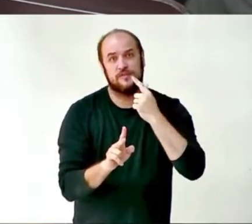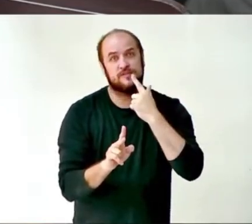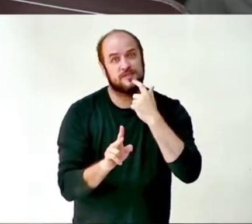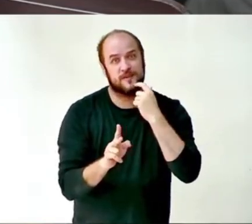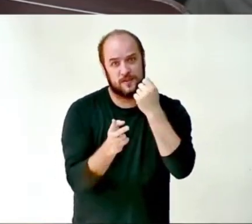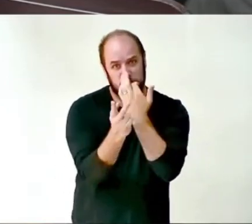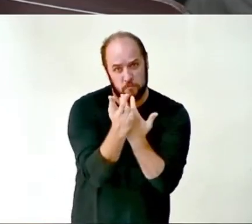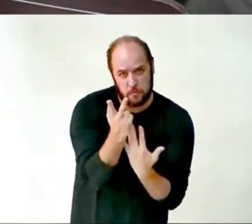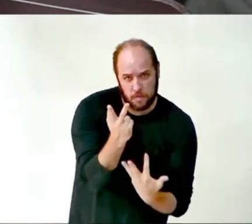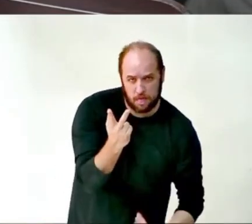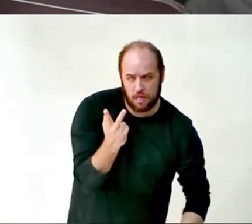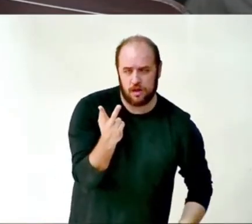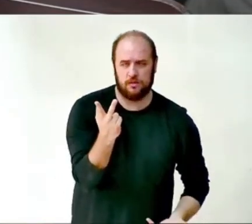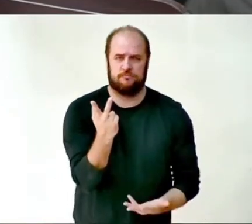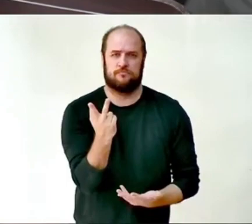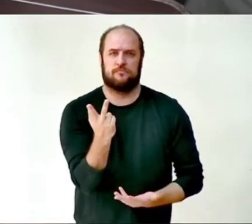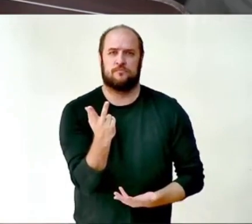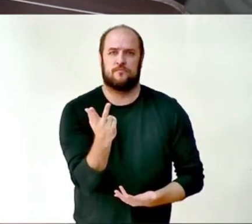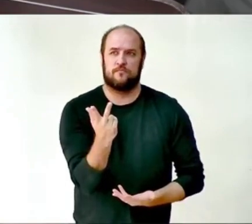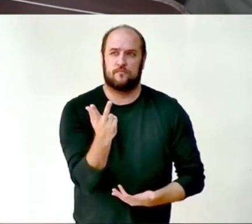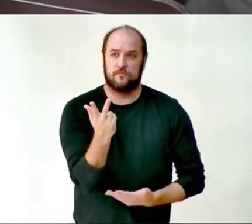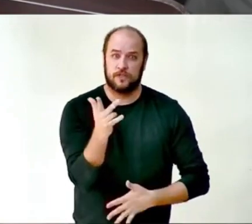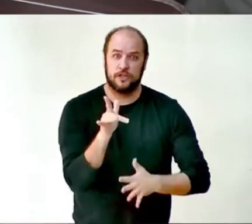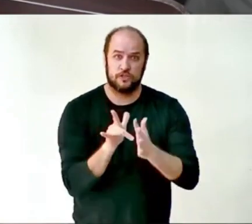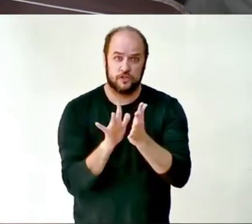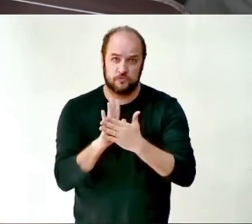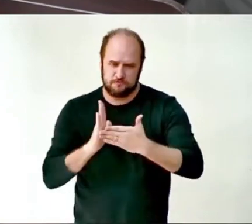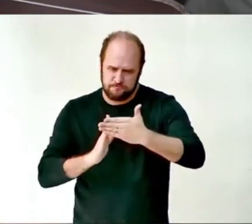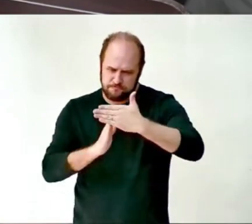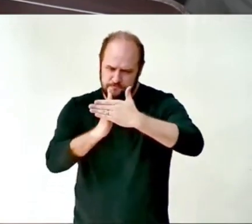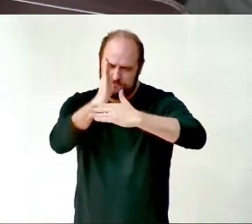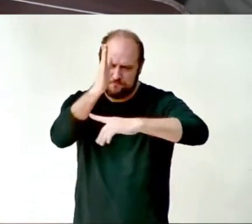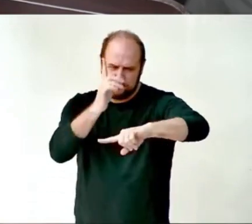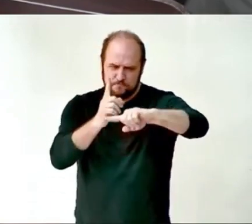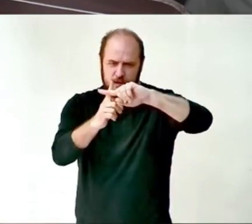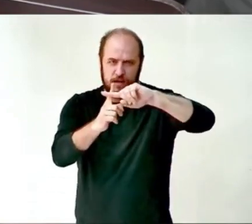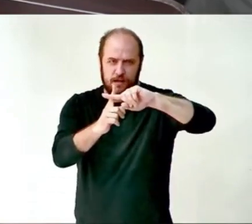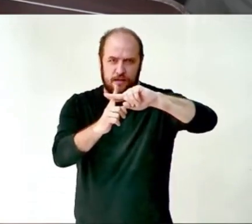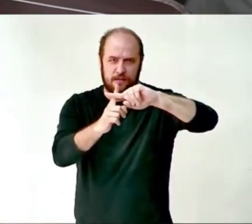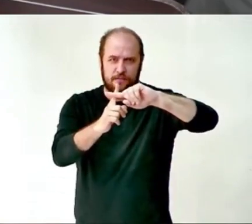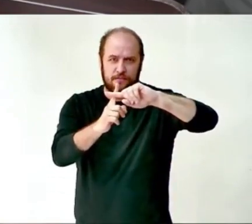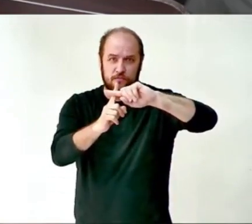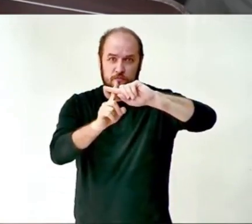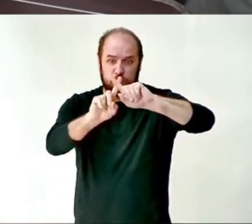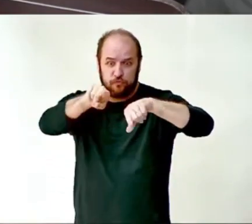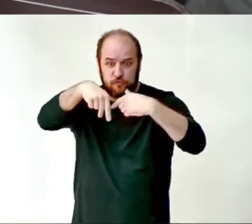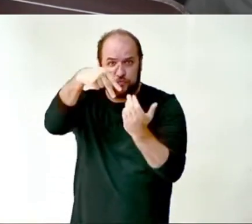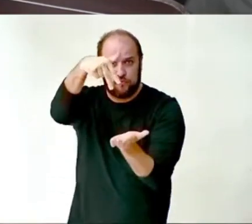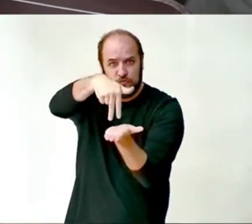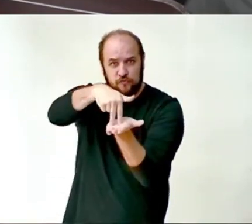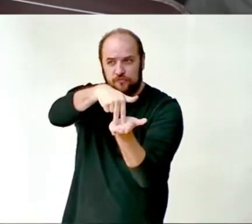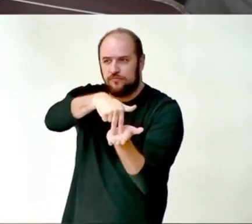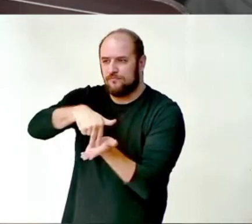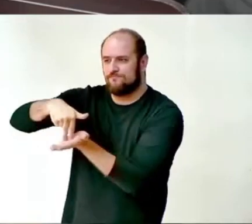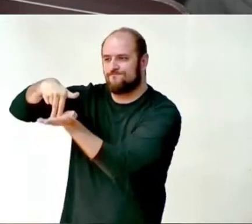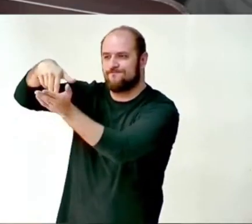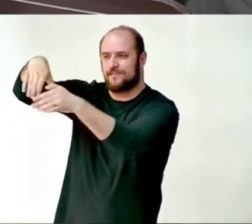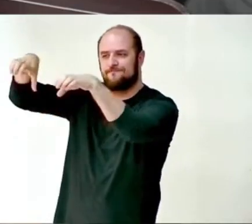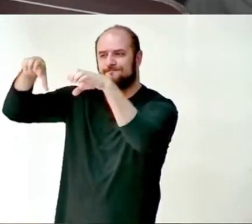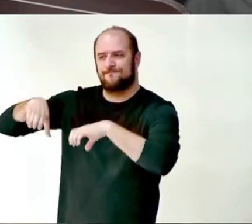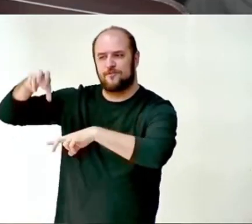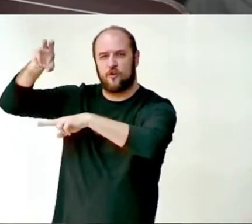seja derramado, assim que ele passou pela cruz, ele se assentou nesse trono aí. Então nós temos uma